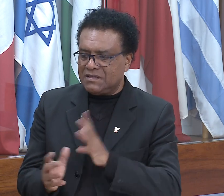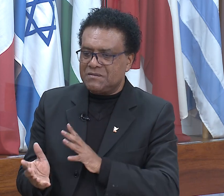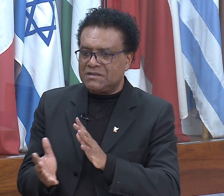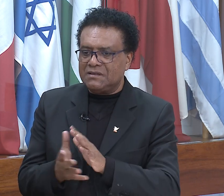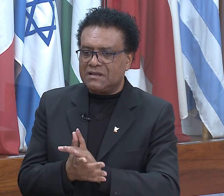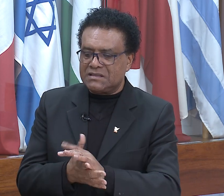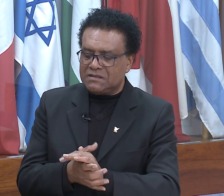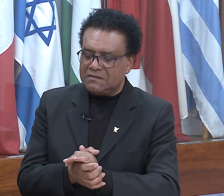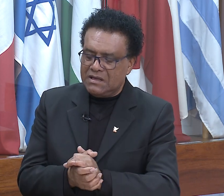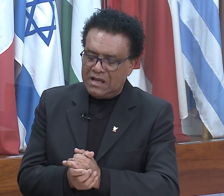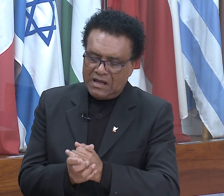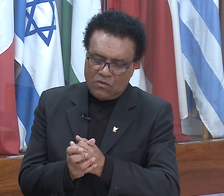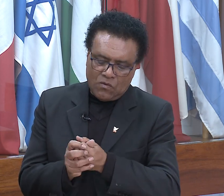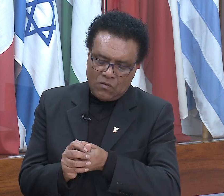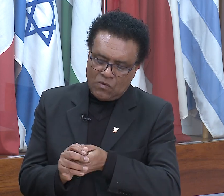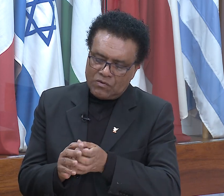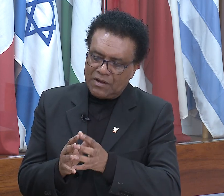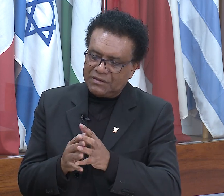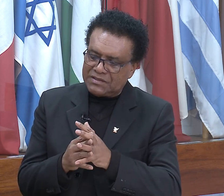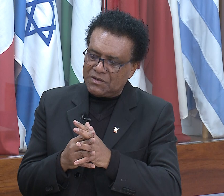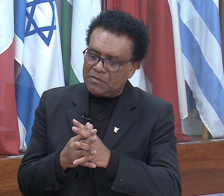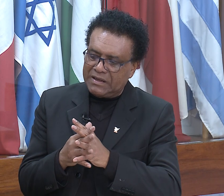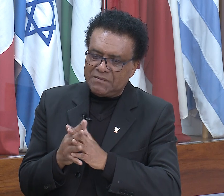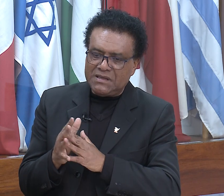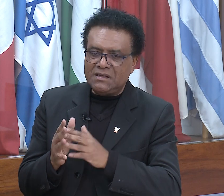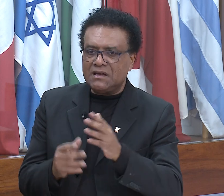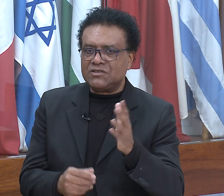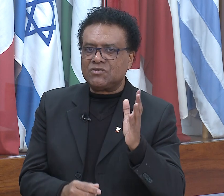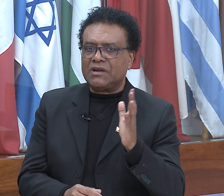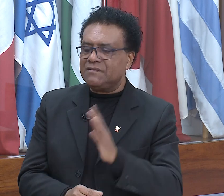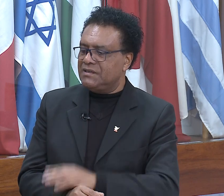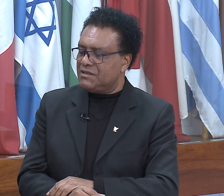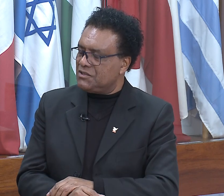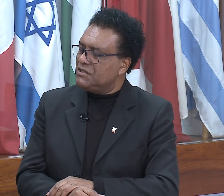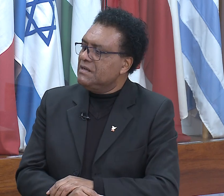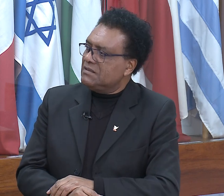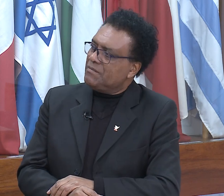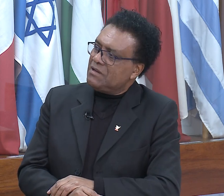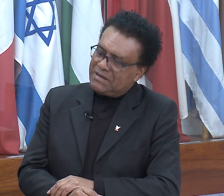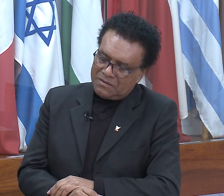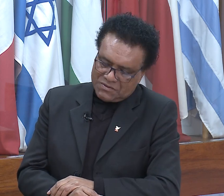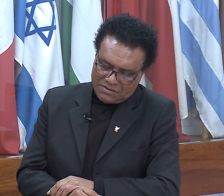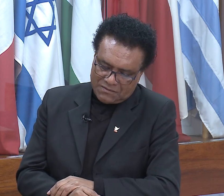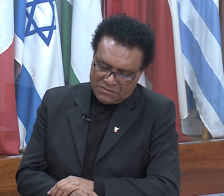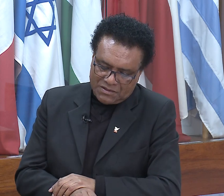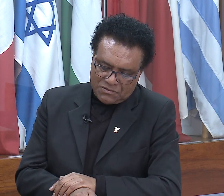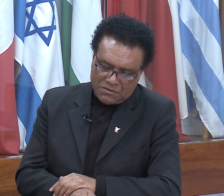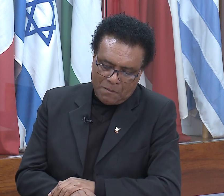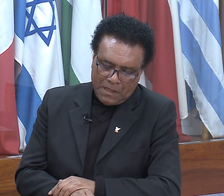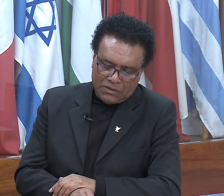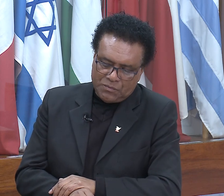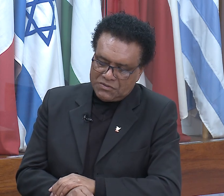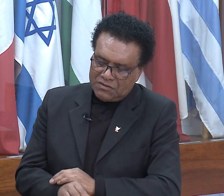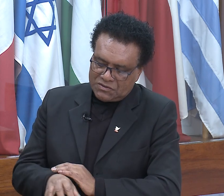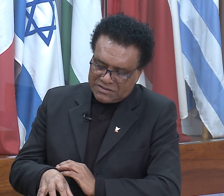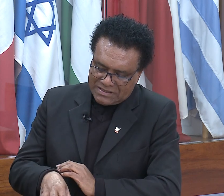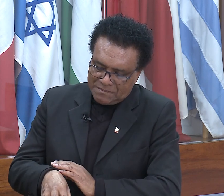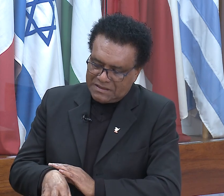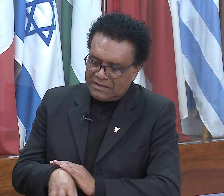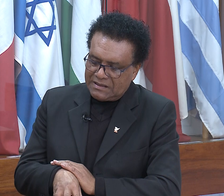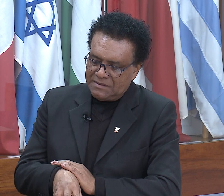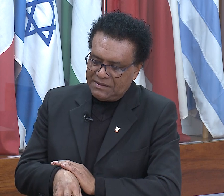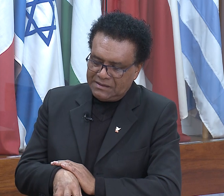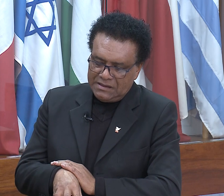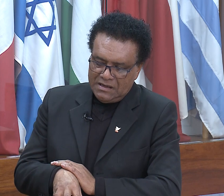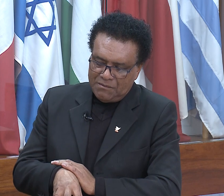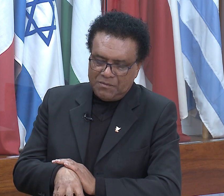nos acertamos em relação ao que aconteceu com o pai da menina e a gente troca a vida da gente da melhor maneira possível eu dentro do possível estou